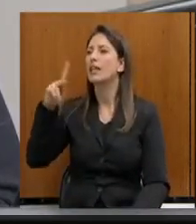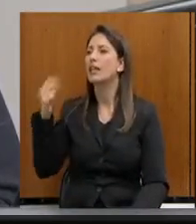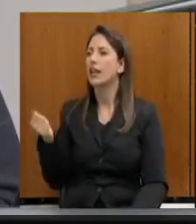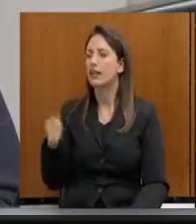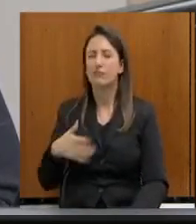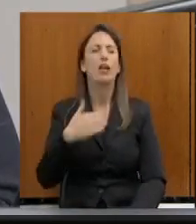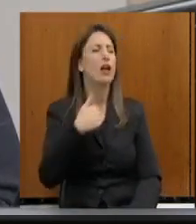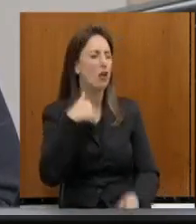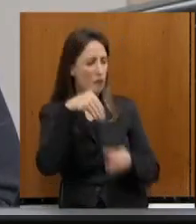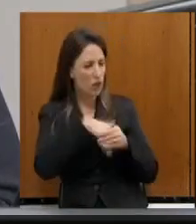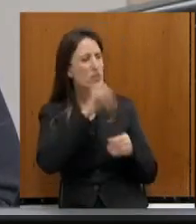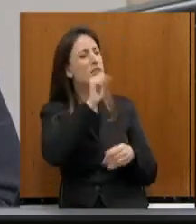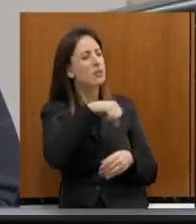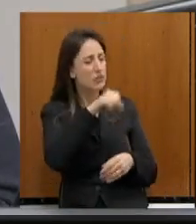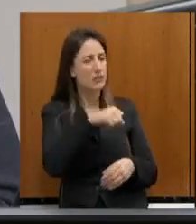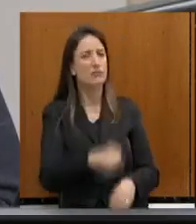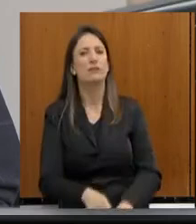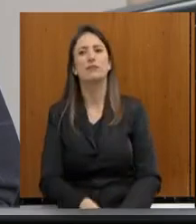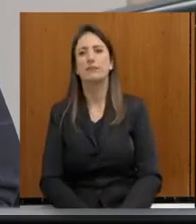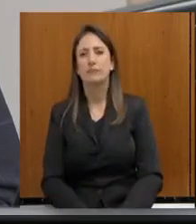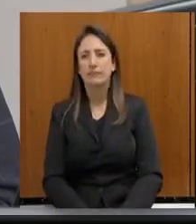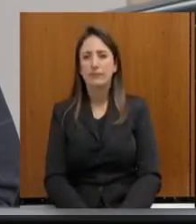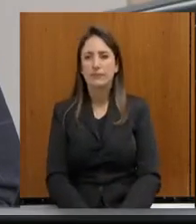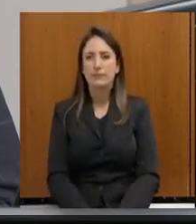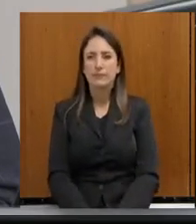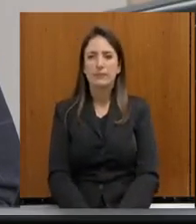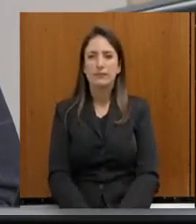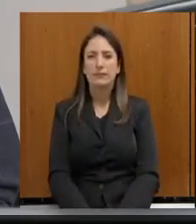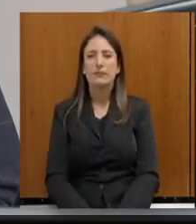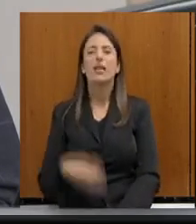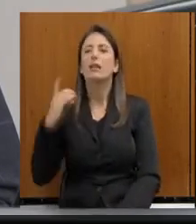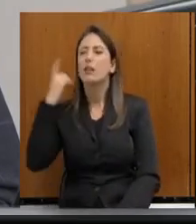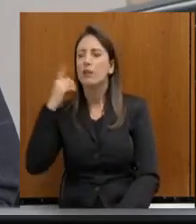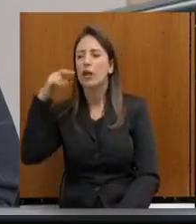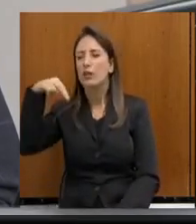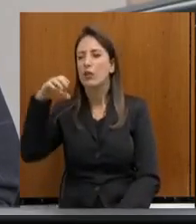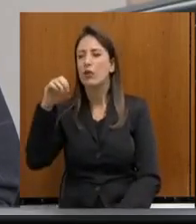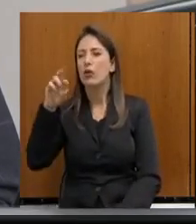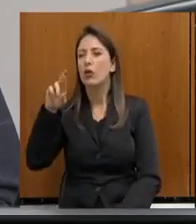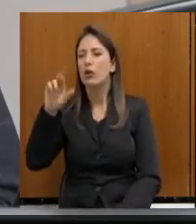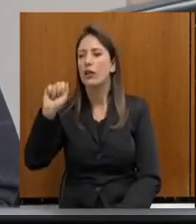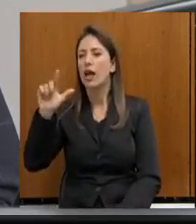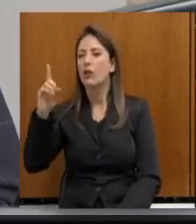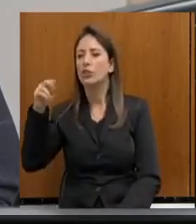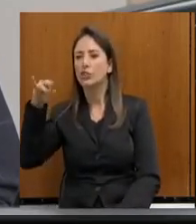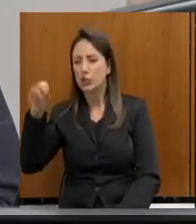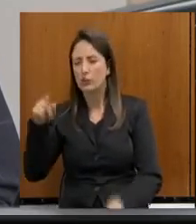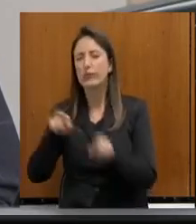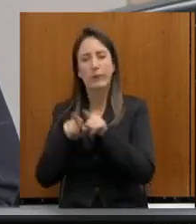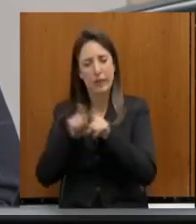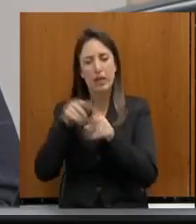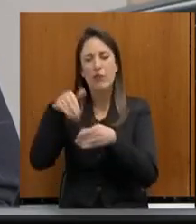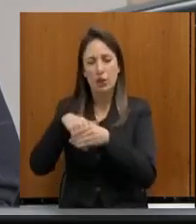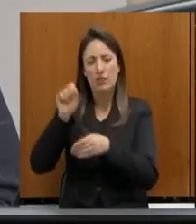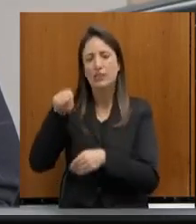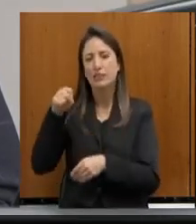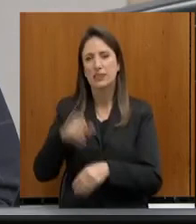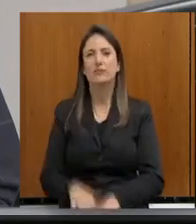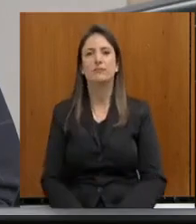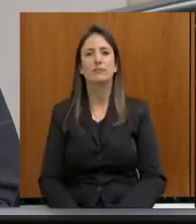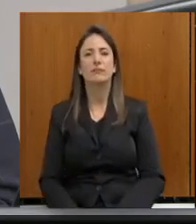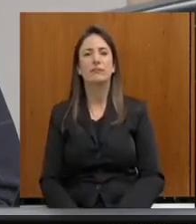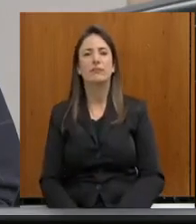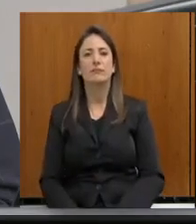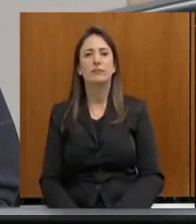eu boto sim presidente o deputado Noraldino também volta assim registro aqui